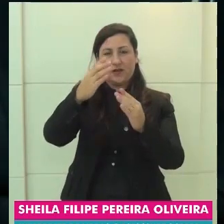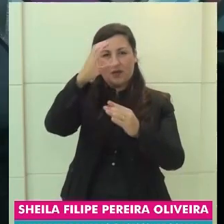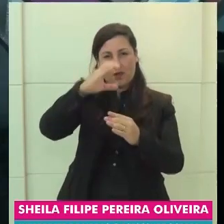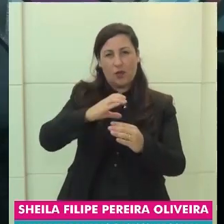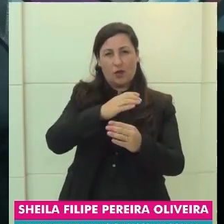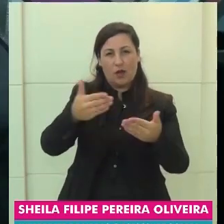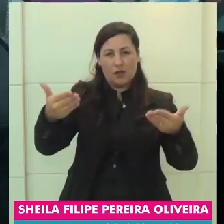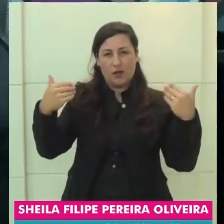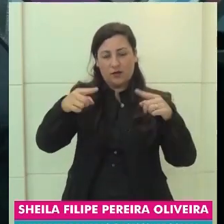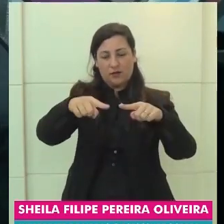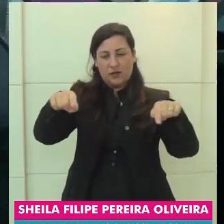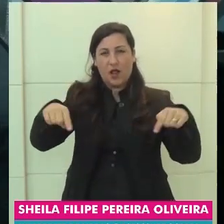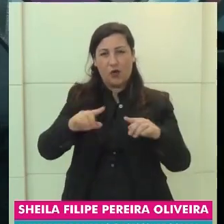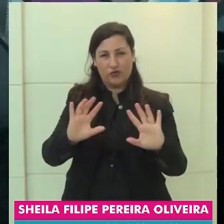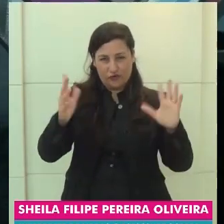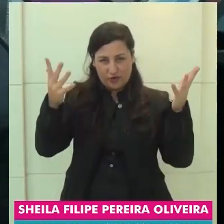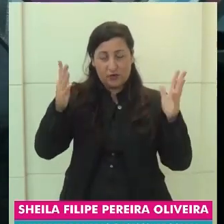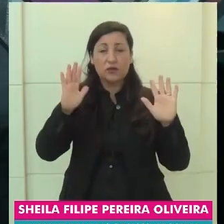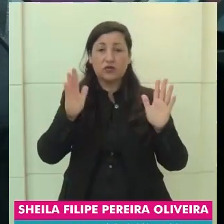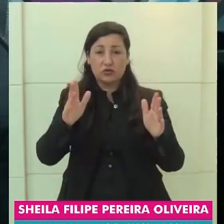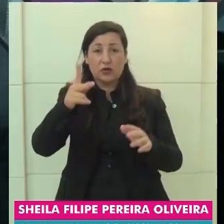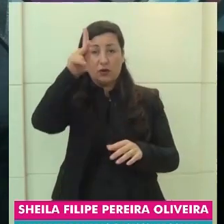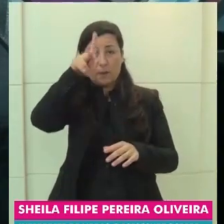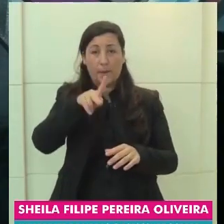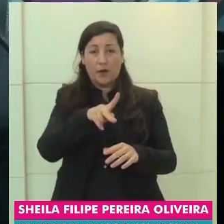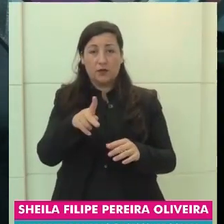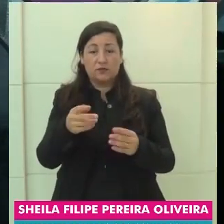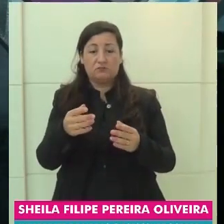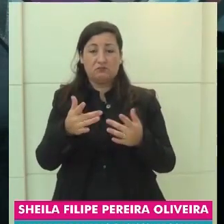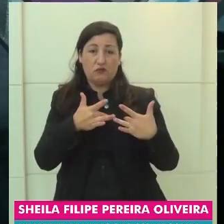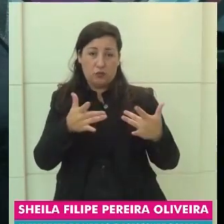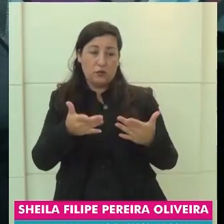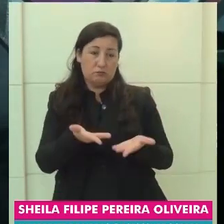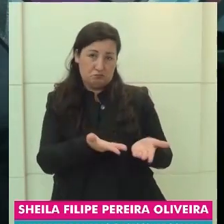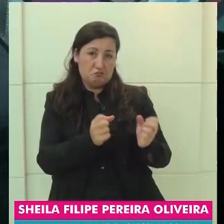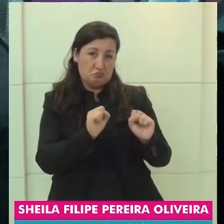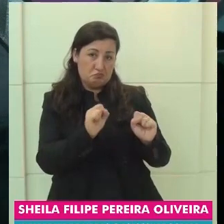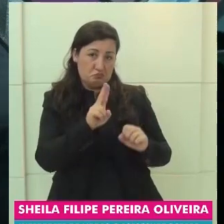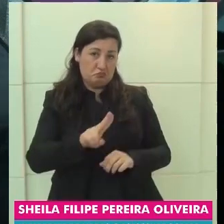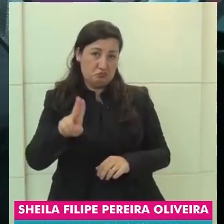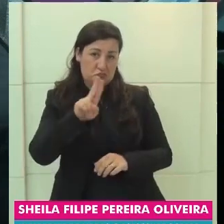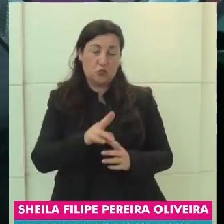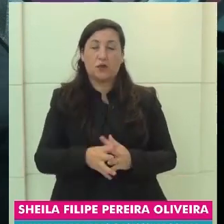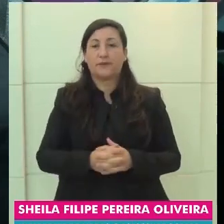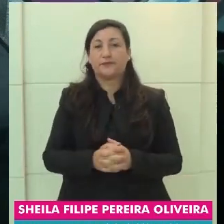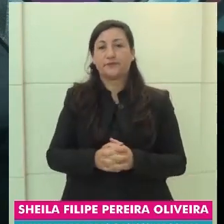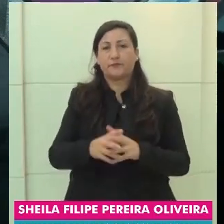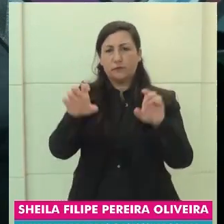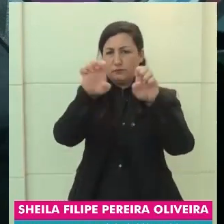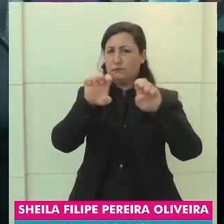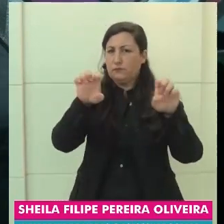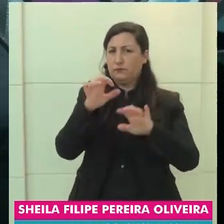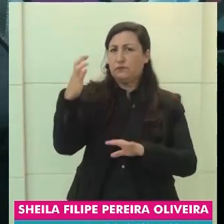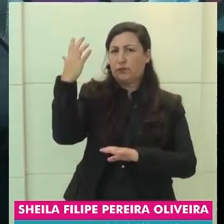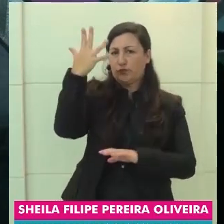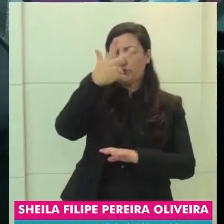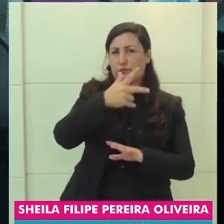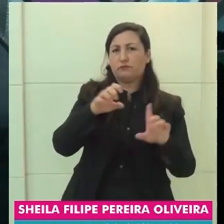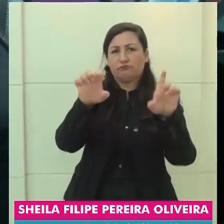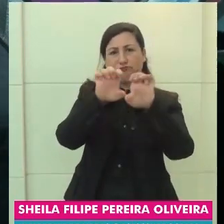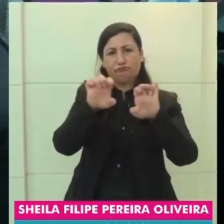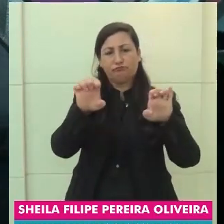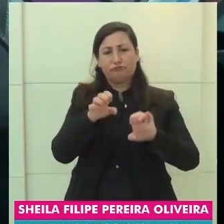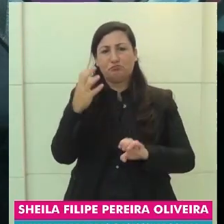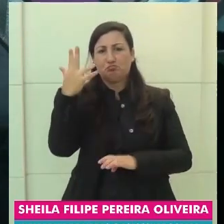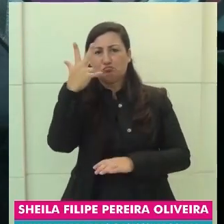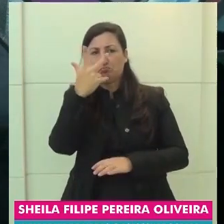salão ali, do santuário, é uma estrutura belíssima, né? Muito show. Muito boa. Bem